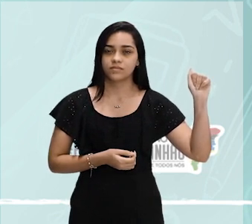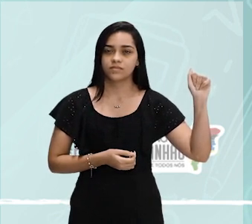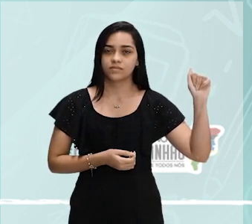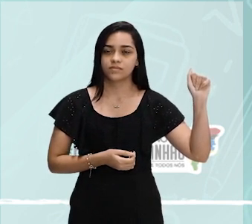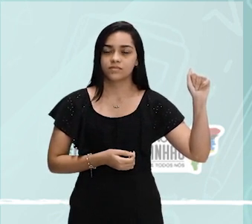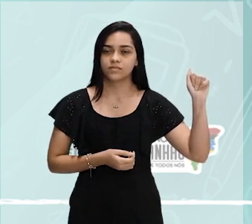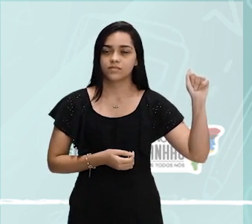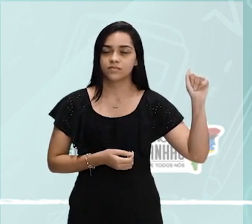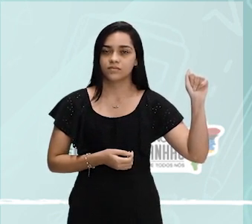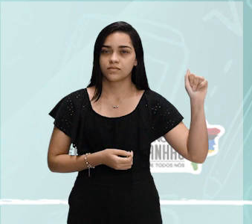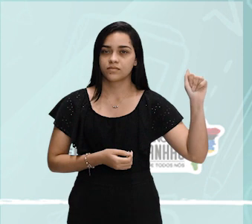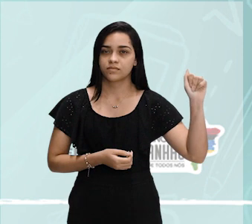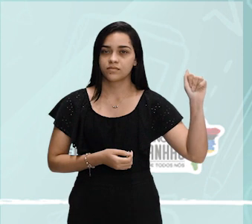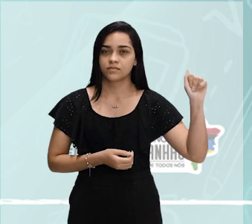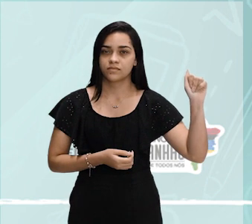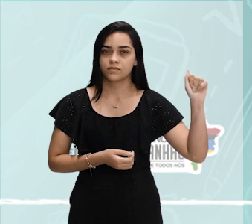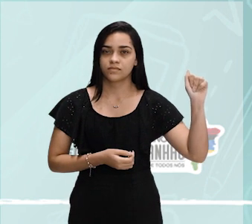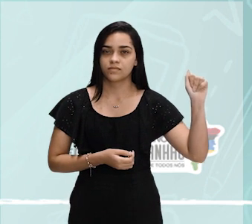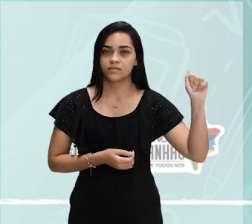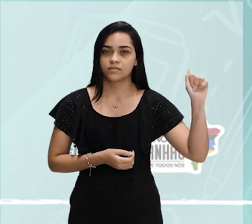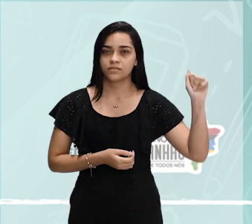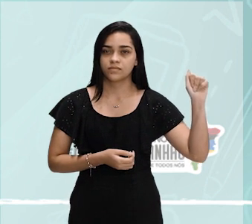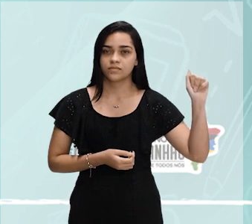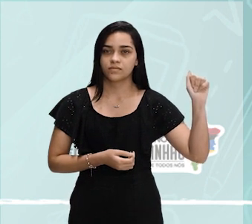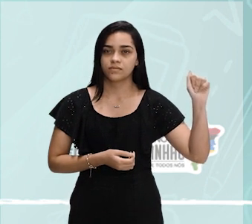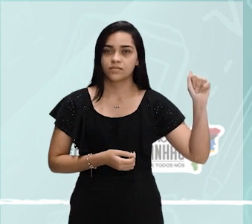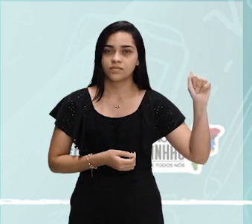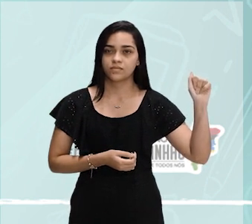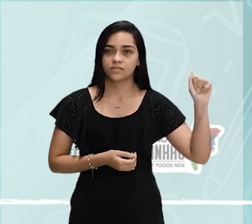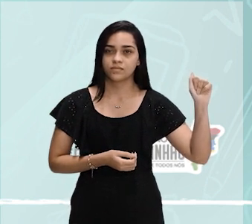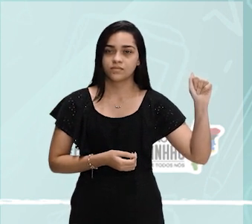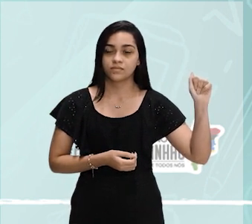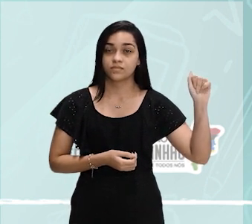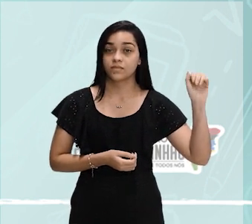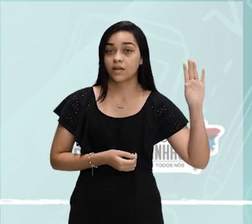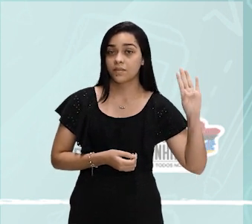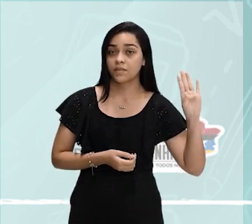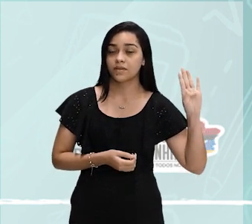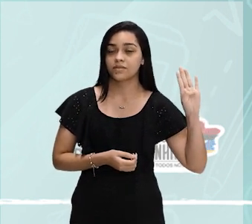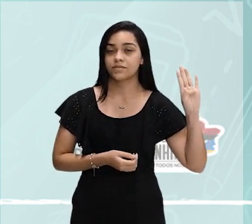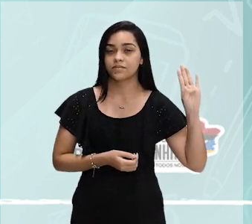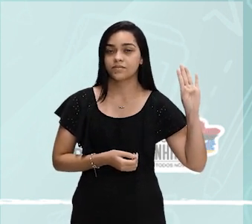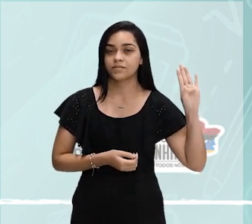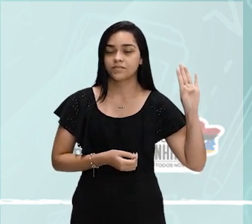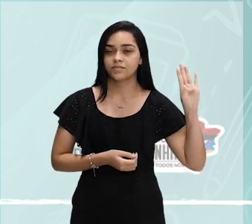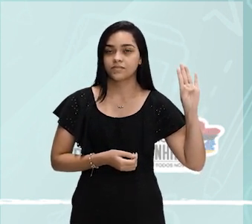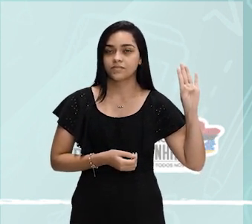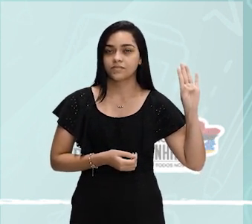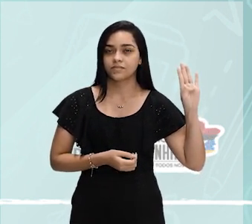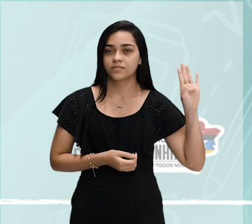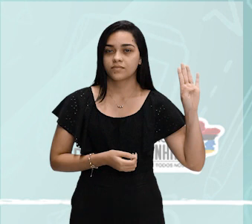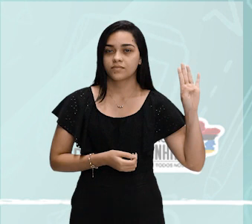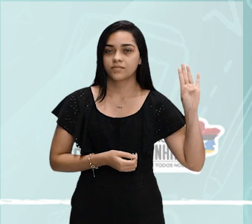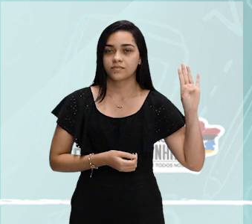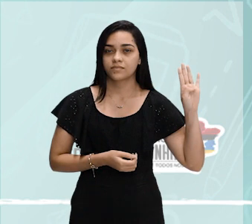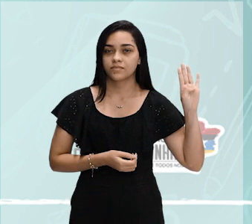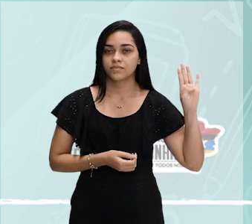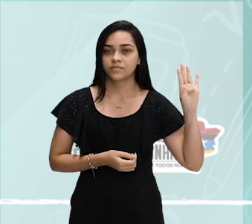liberdade se impõe na forma, sentimentalismo. Letra B.